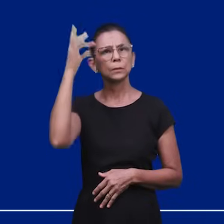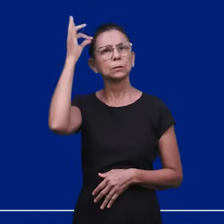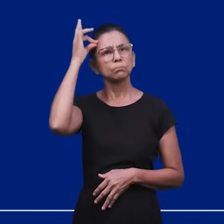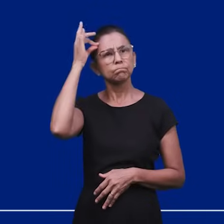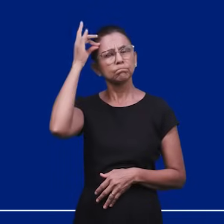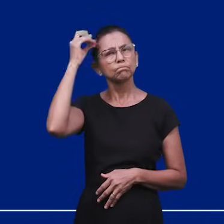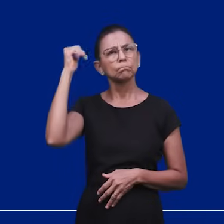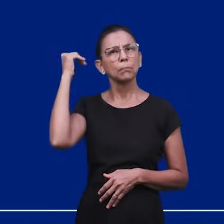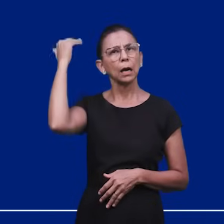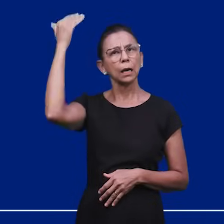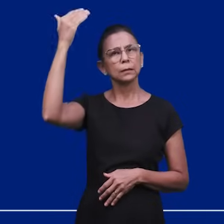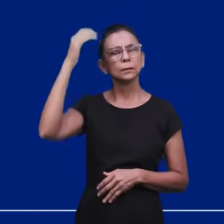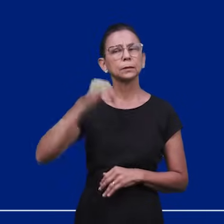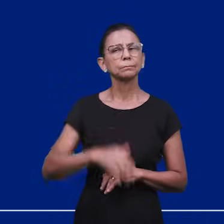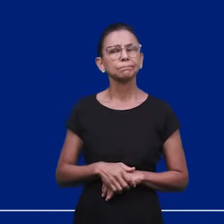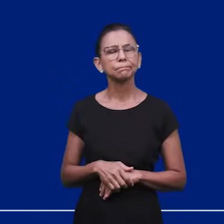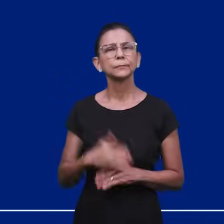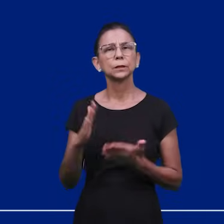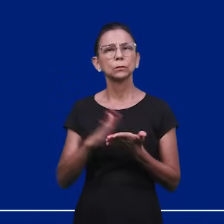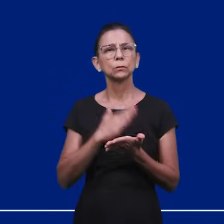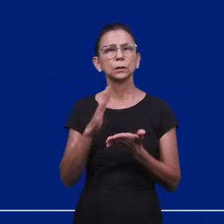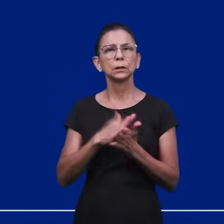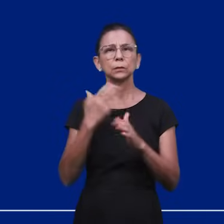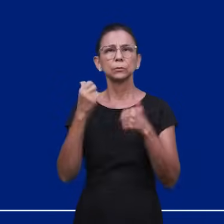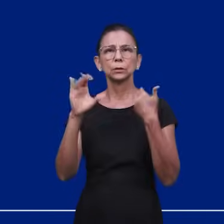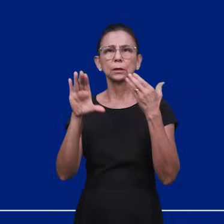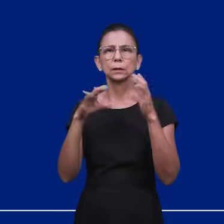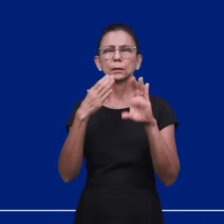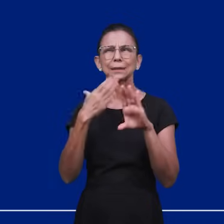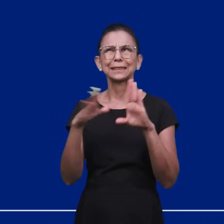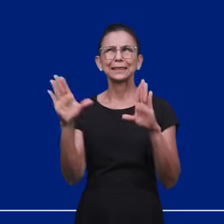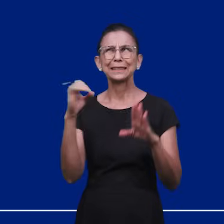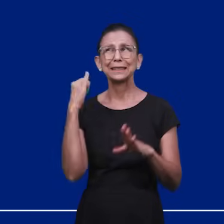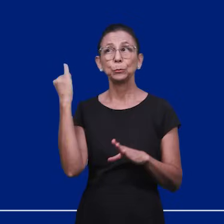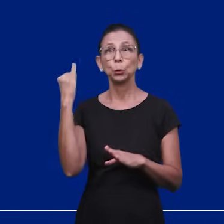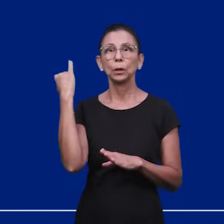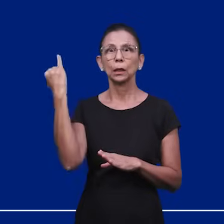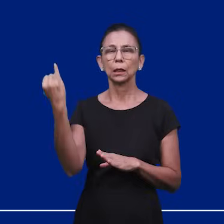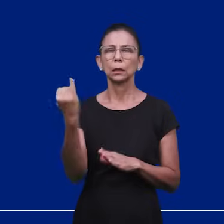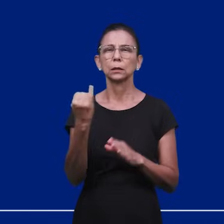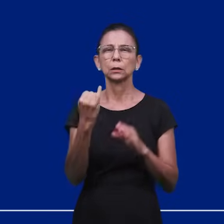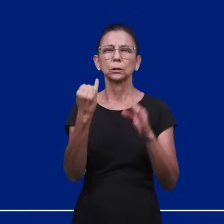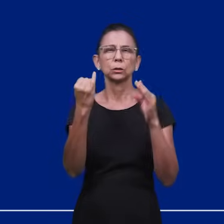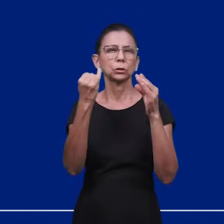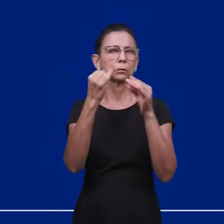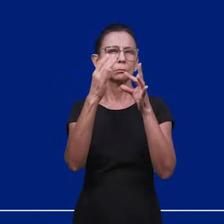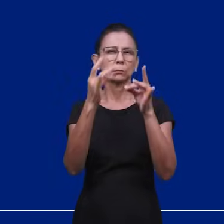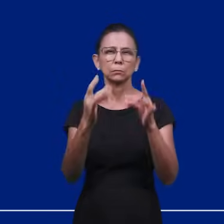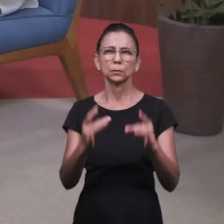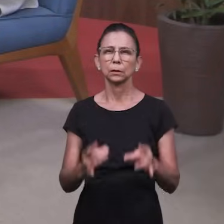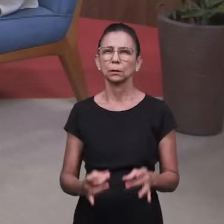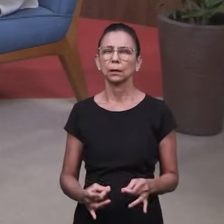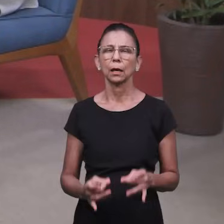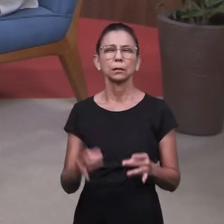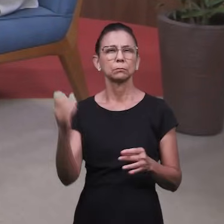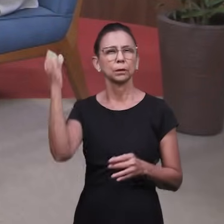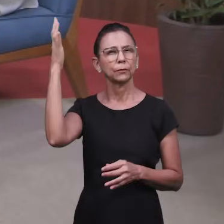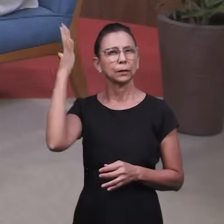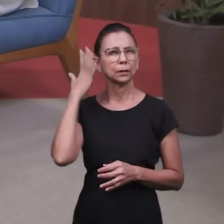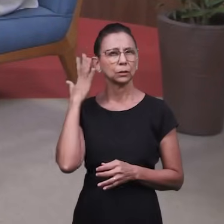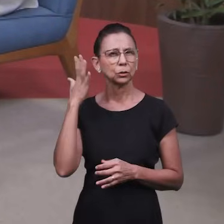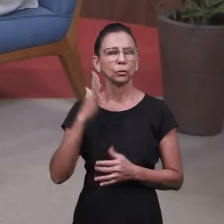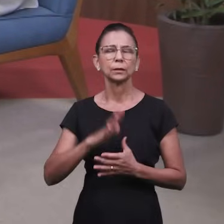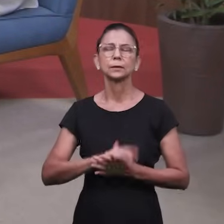vida espiritual. O livro de Cantares é realmente um tesouro inesgotável. De fato, né, Daniel?